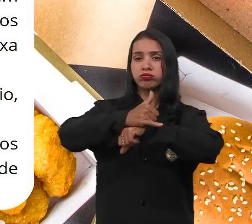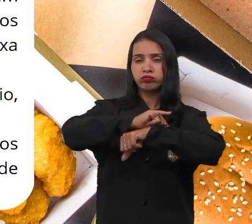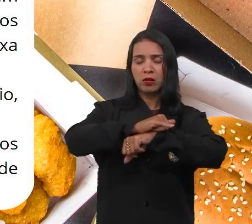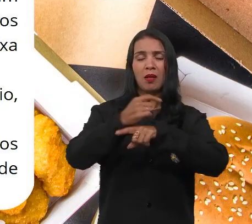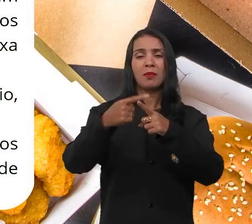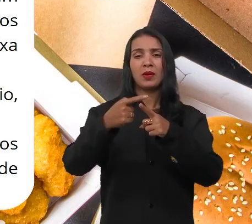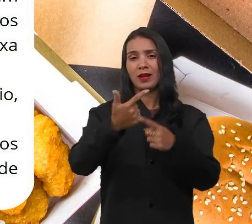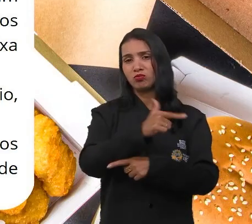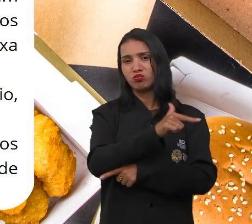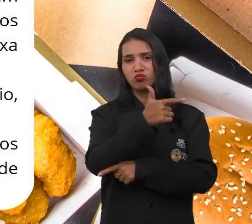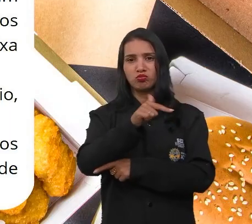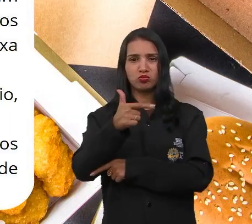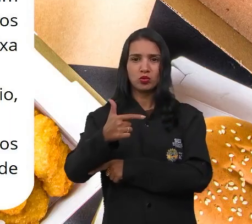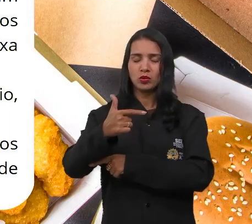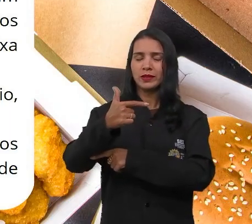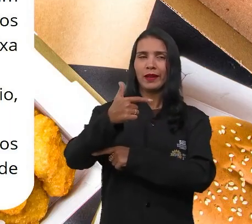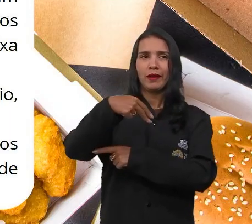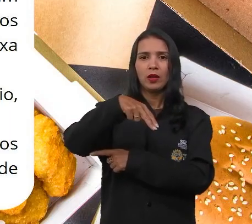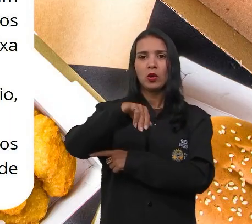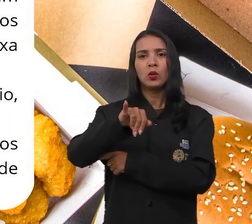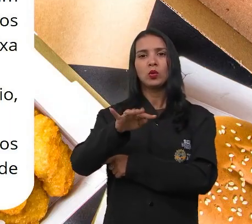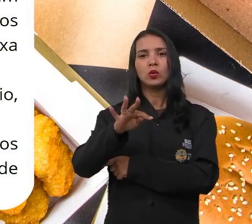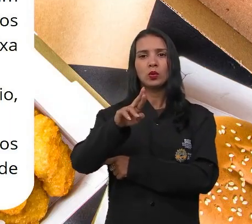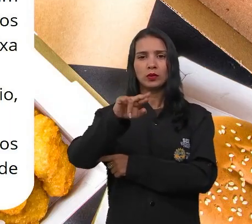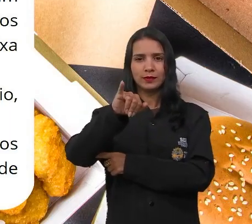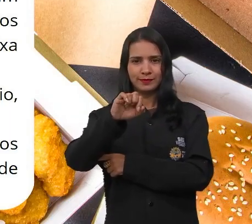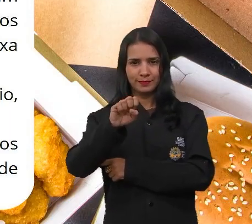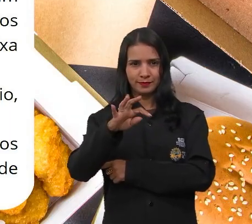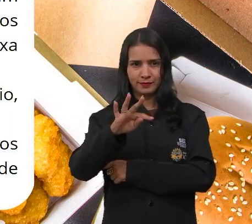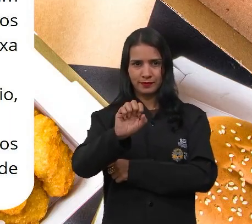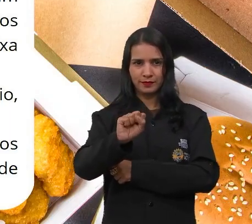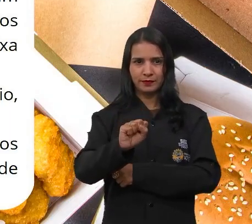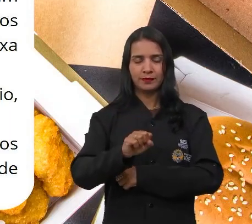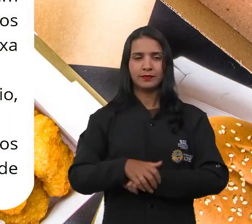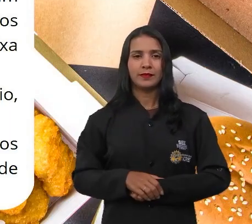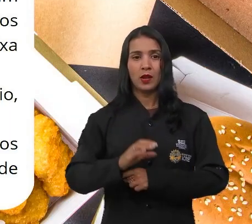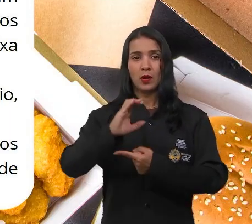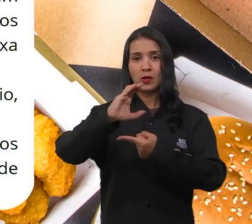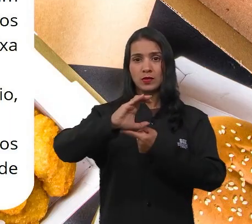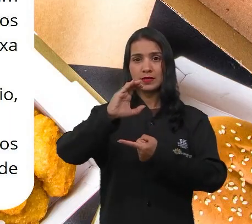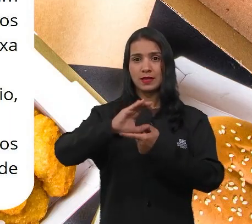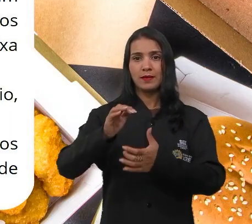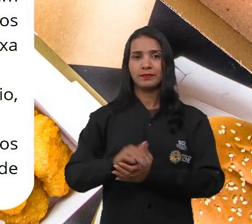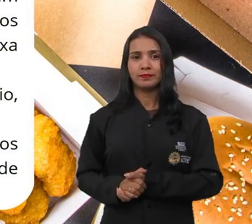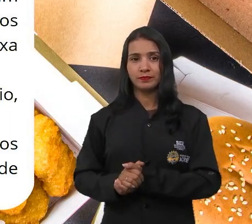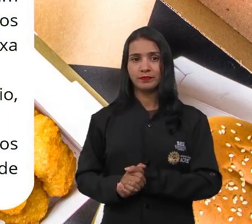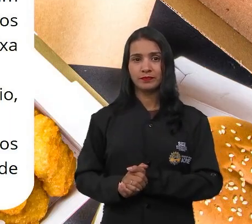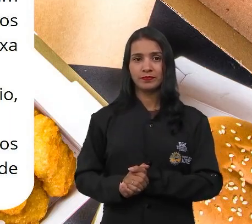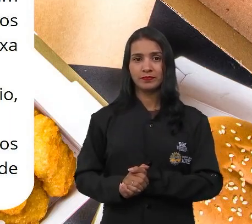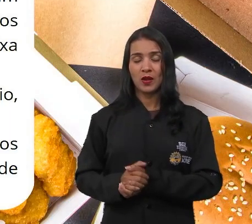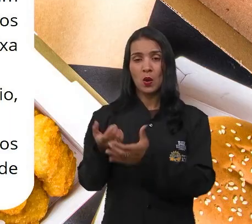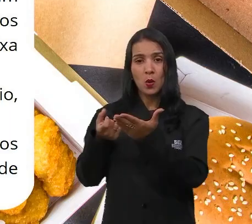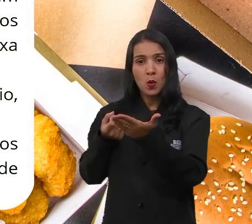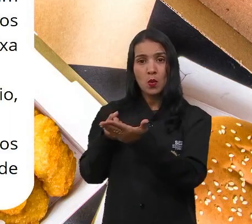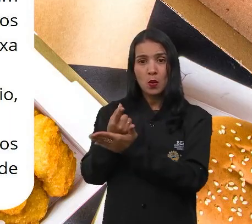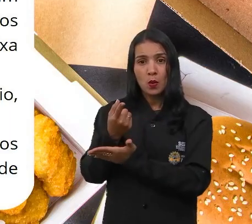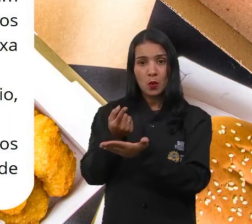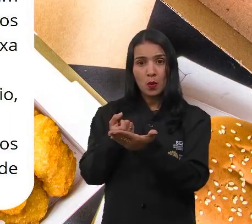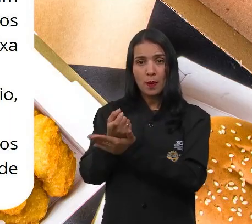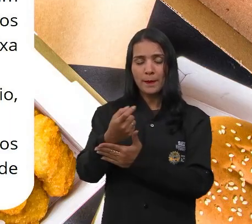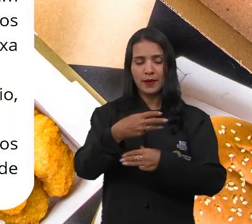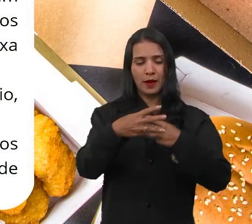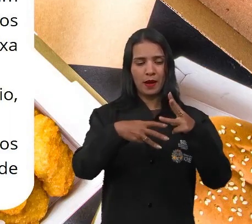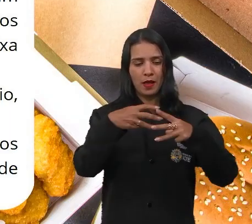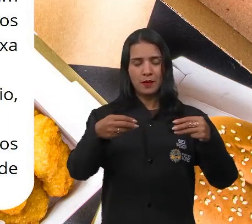bem embaixo. Alternativa C. Fast foods congelados, como lasanhas, pizzas e